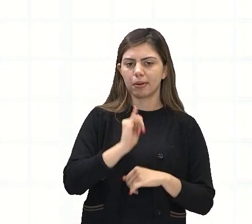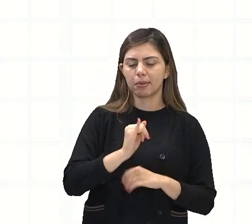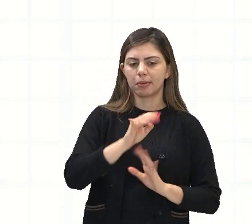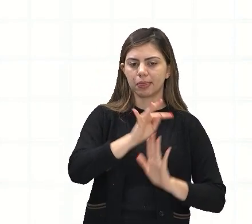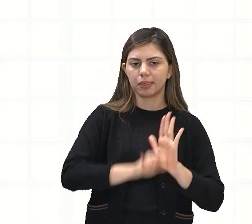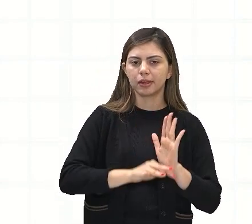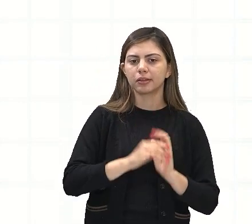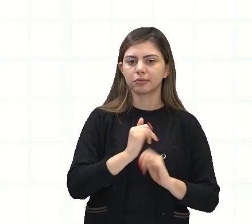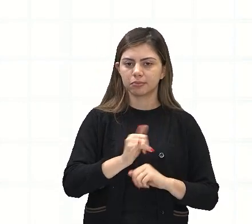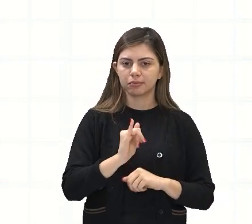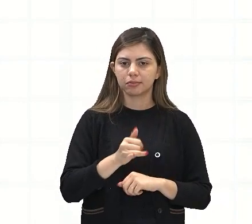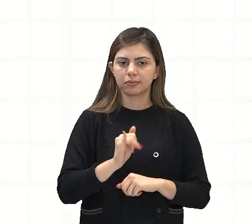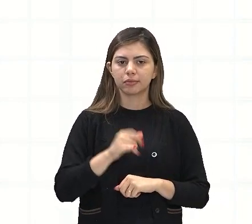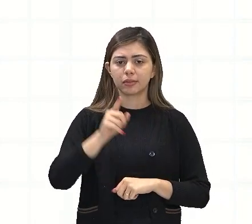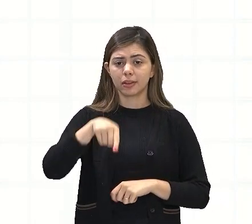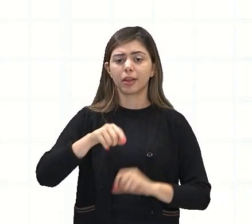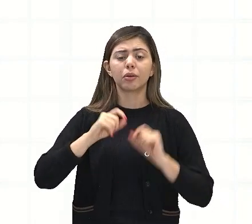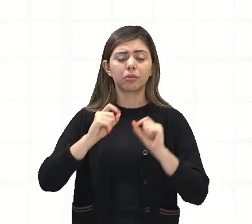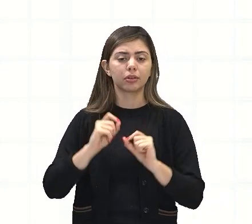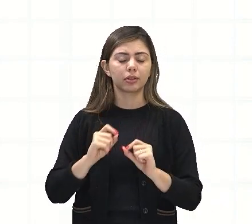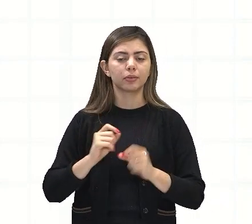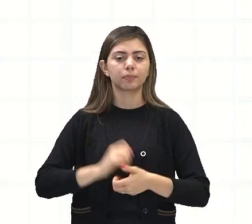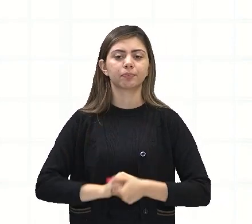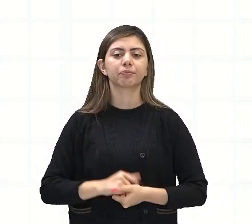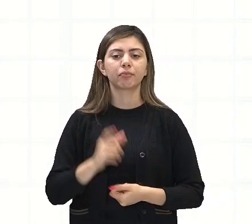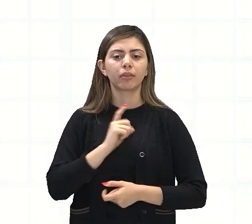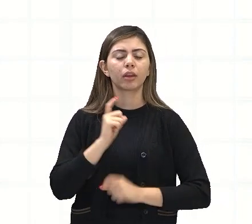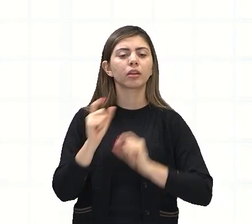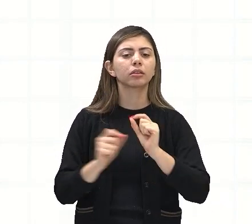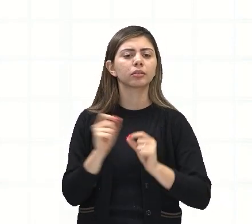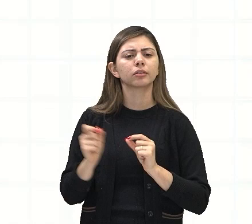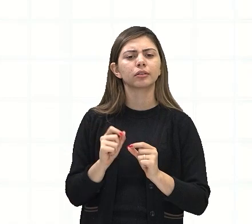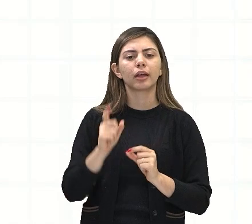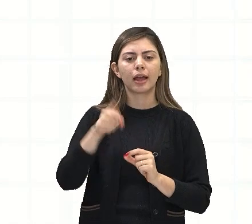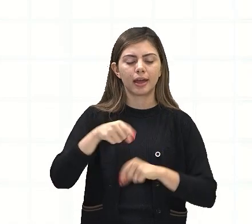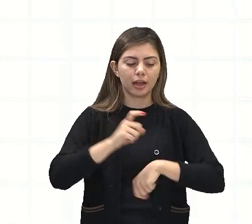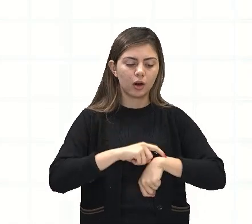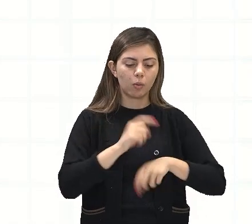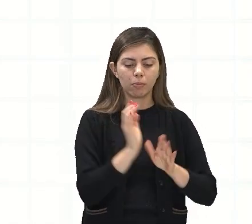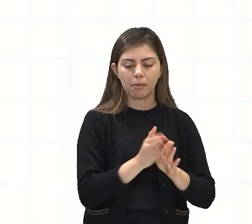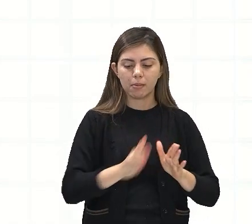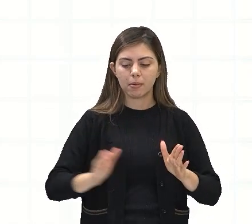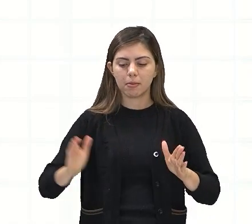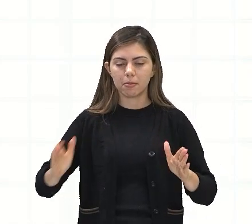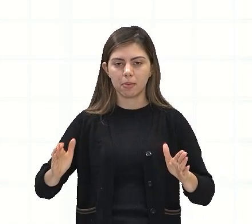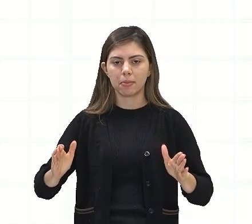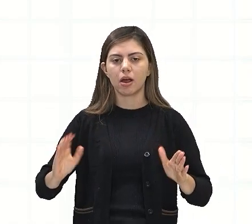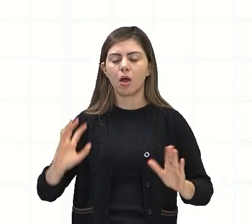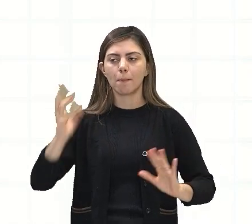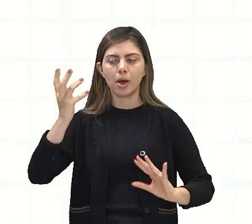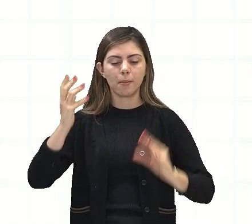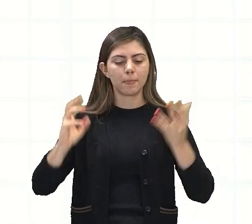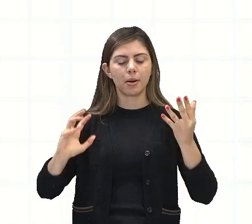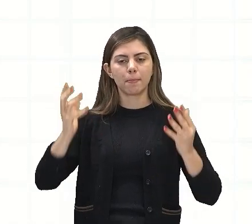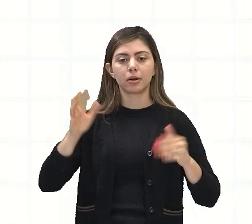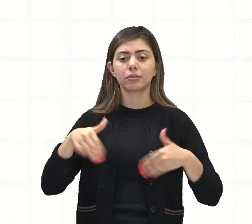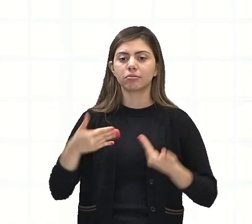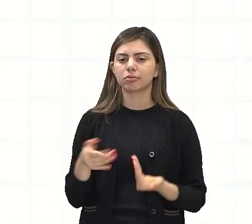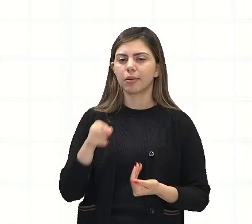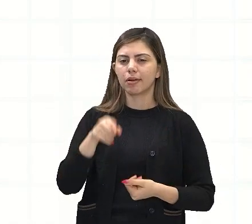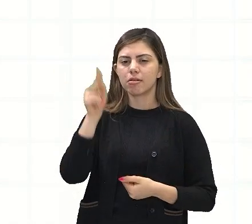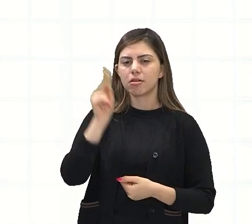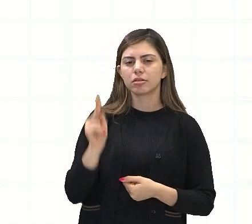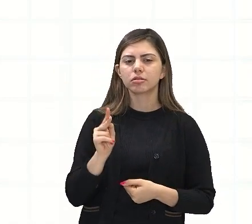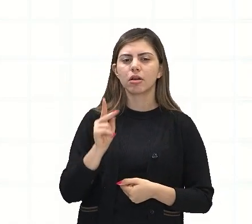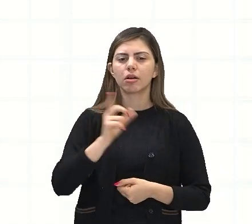texto, amores? A narração. Há a presença de uma sequência lógica e temporal de fatos. Então, a história é